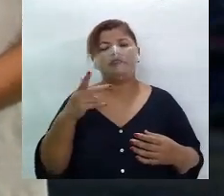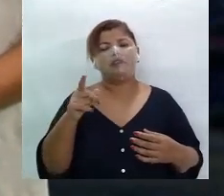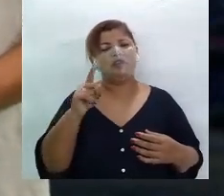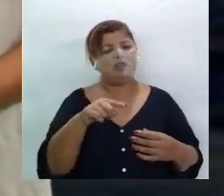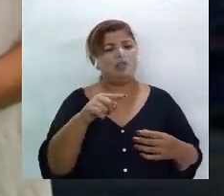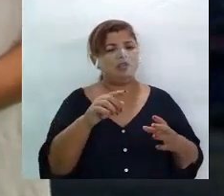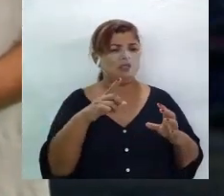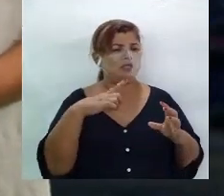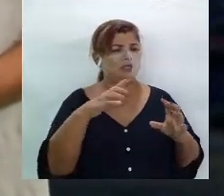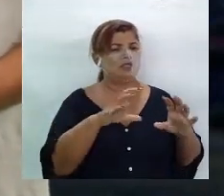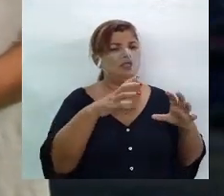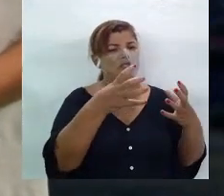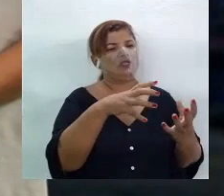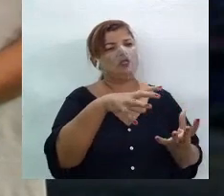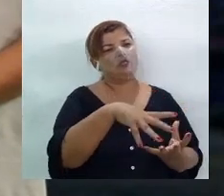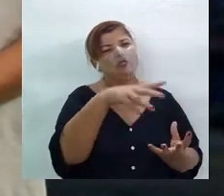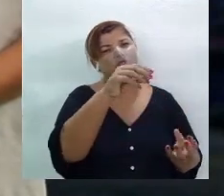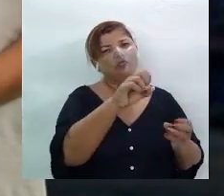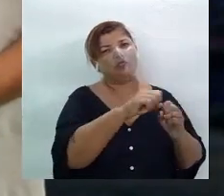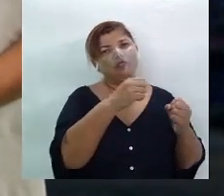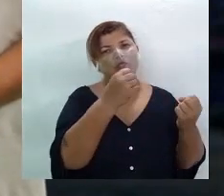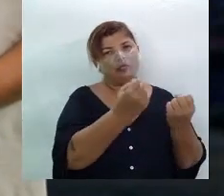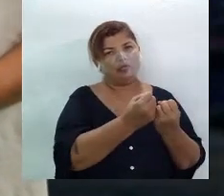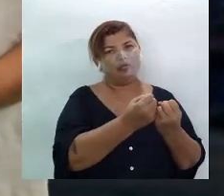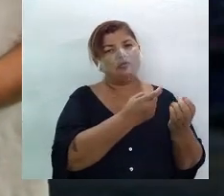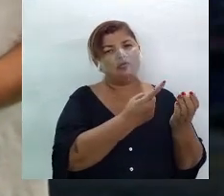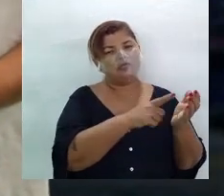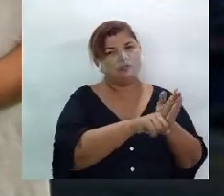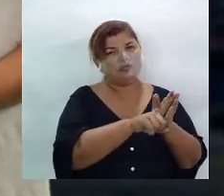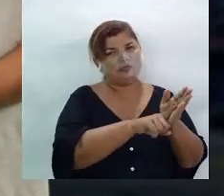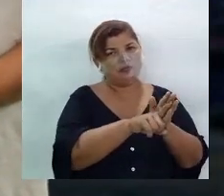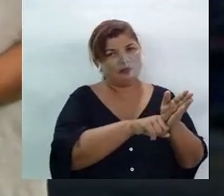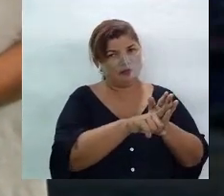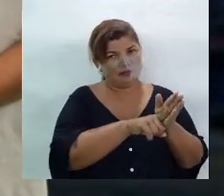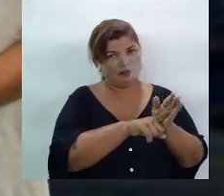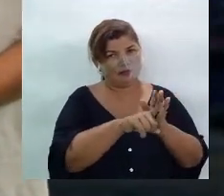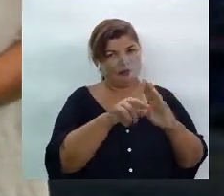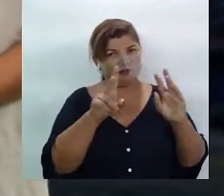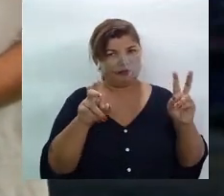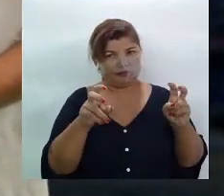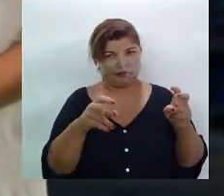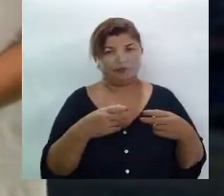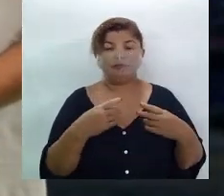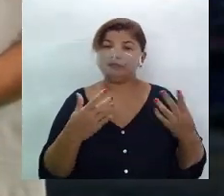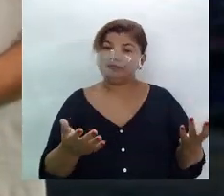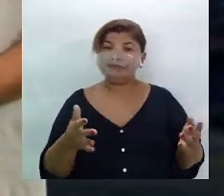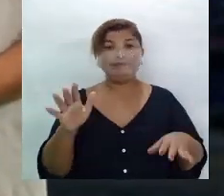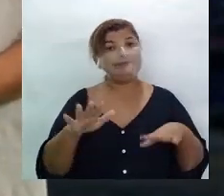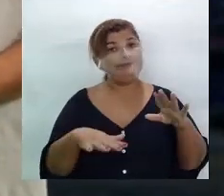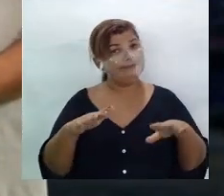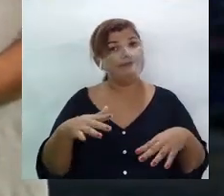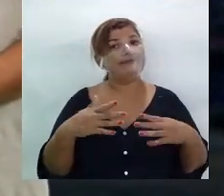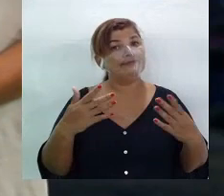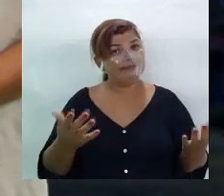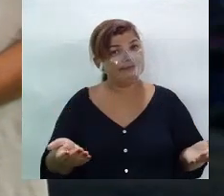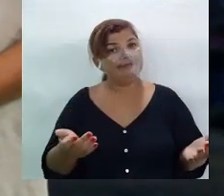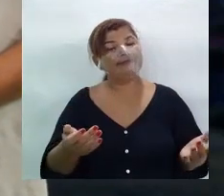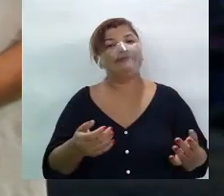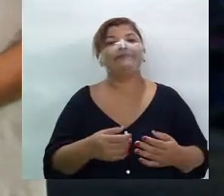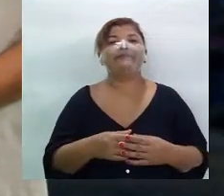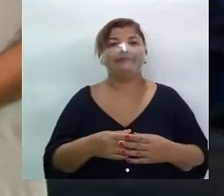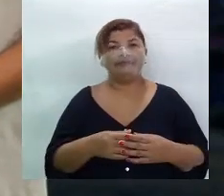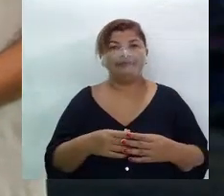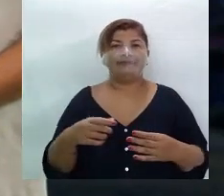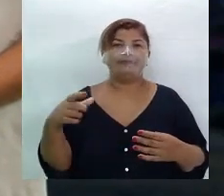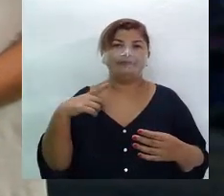sociedade, existe uma sociedade sociológica para estudo desse assunto paranormal. Então, talvez tenha havido esse interesse também, como também, na época que